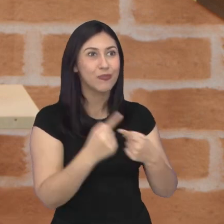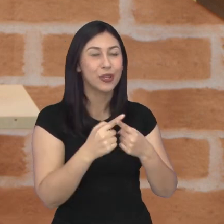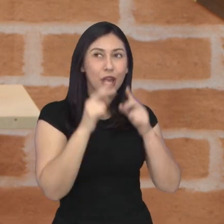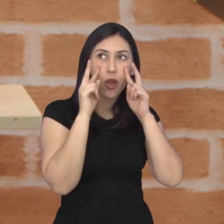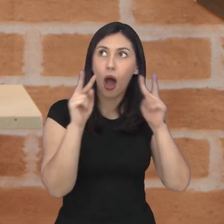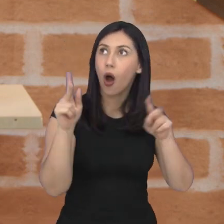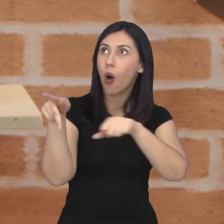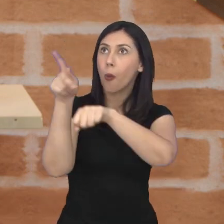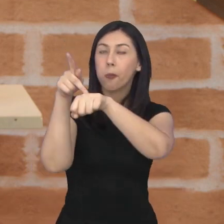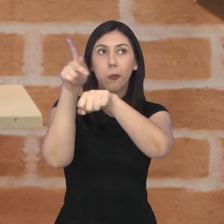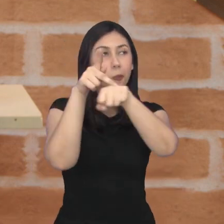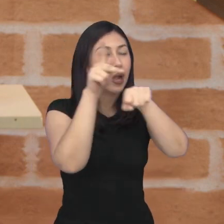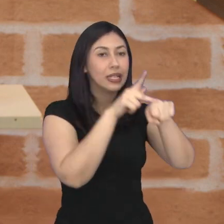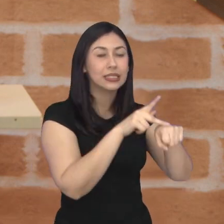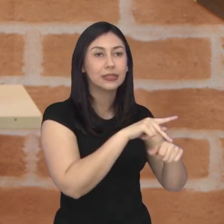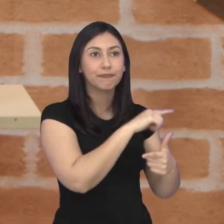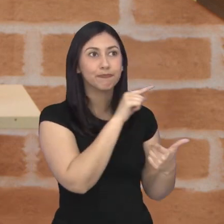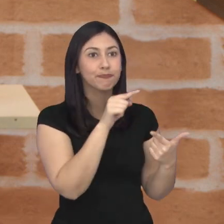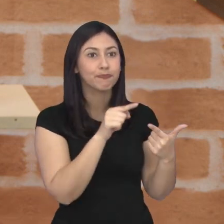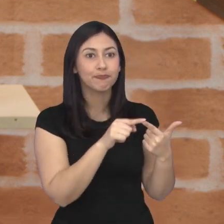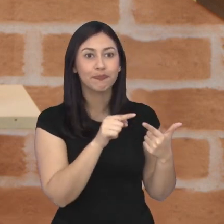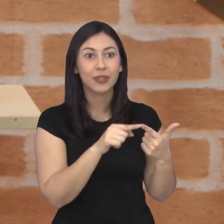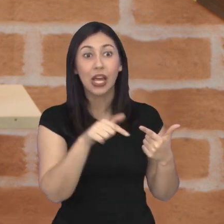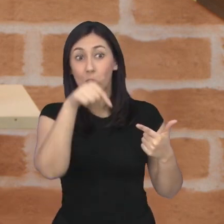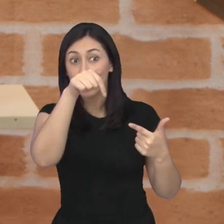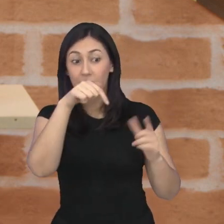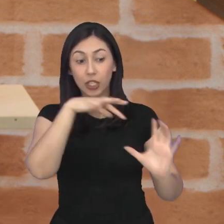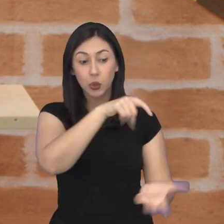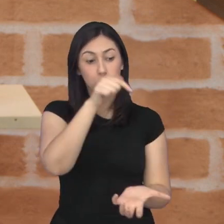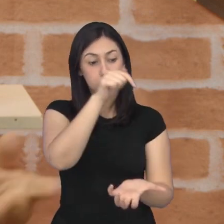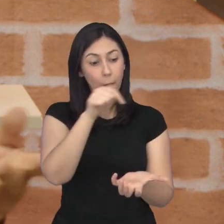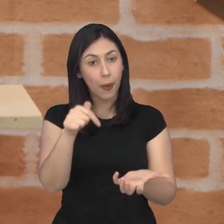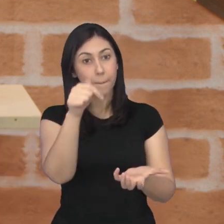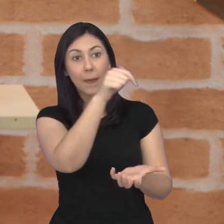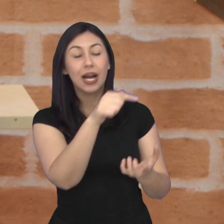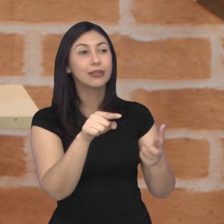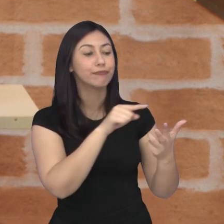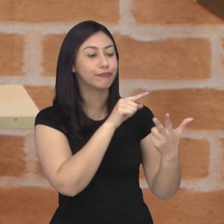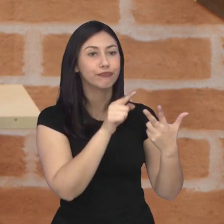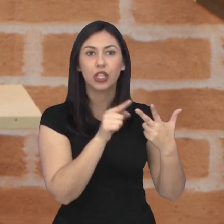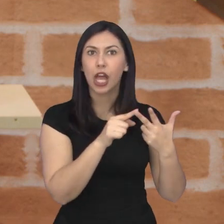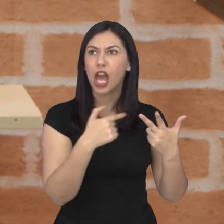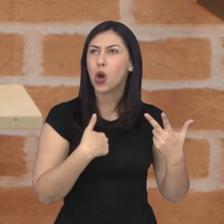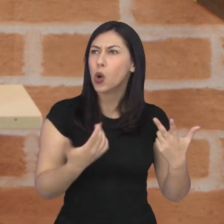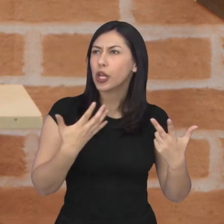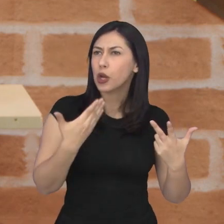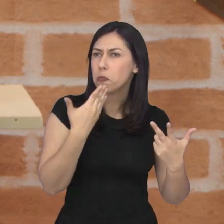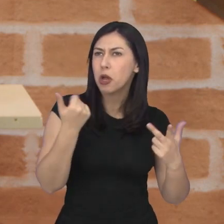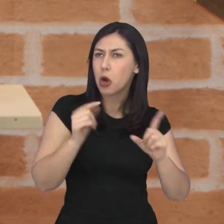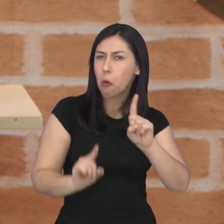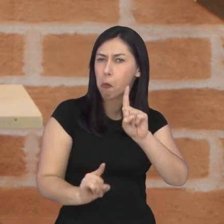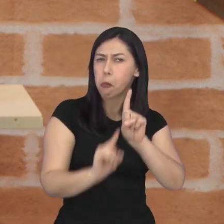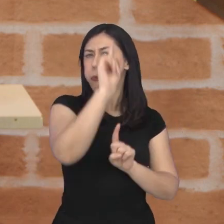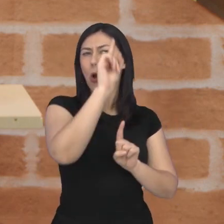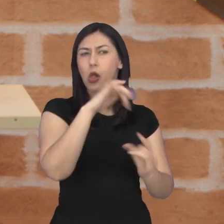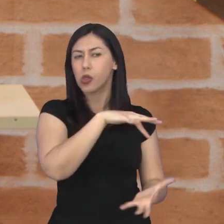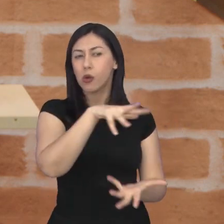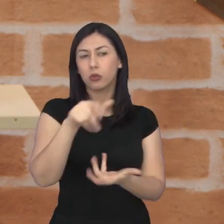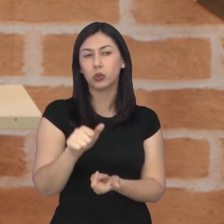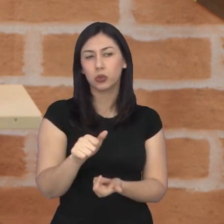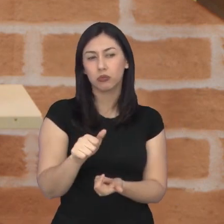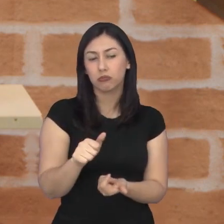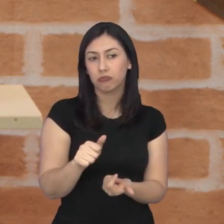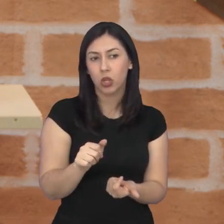naquela aula de geografia. Sim. Mais 50 países, os 7 continentes, coloquei lá ser melhor do mundo em alguma coisa. Até então eu não